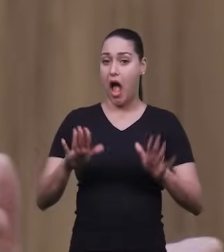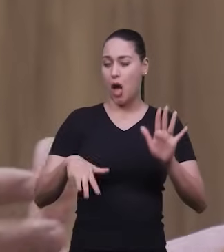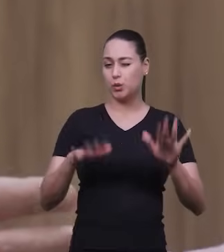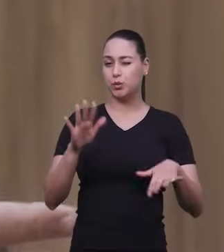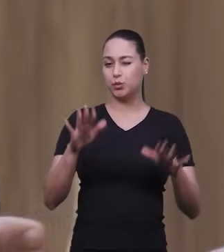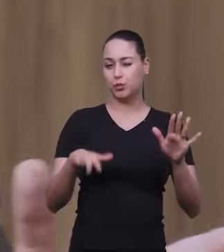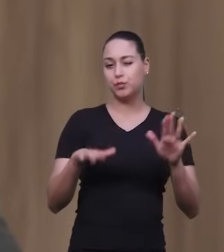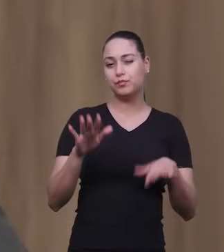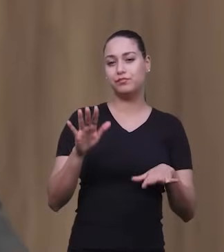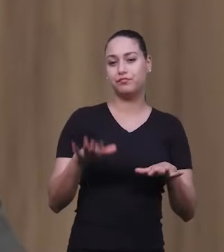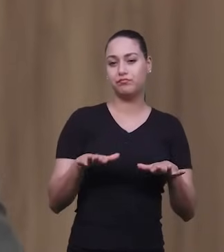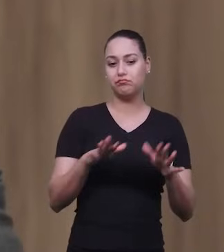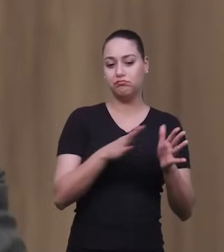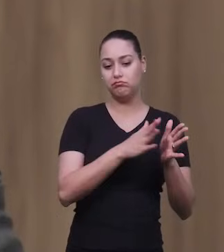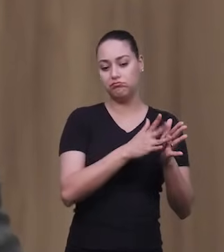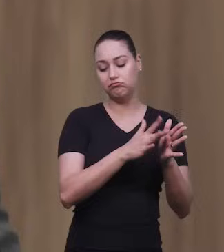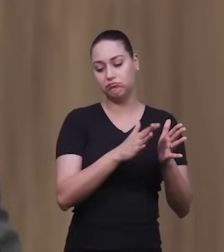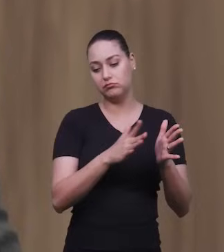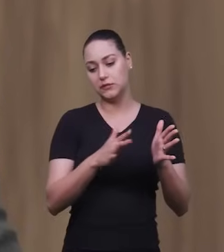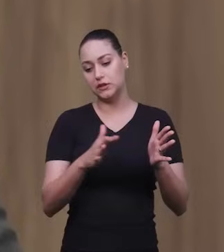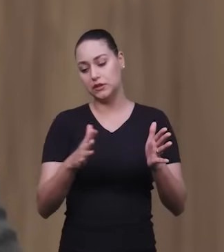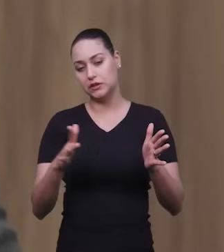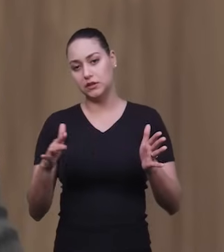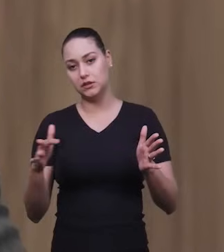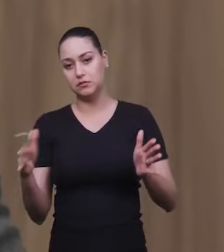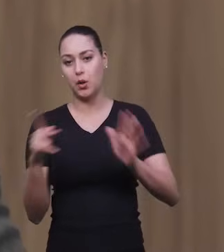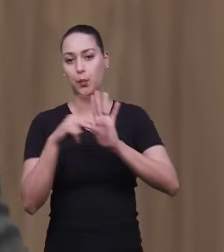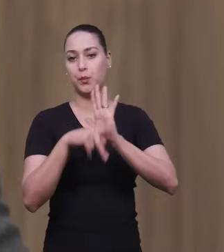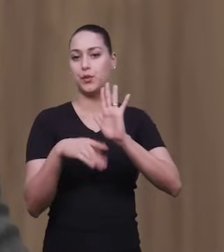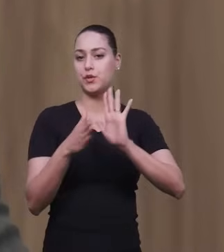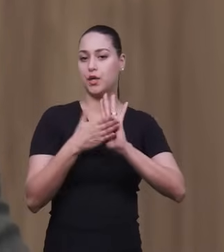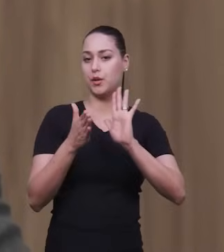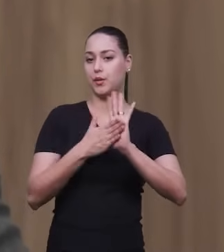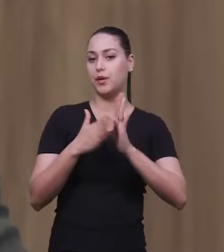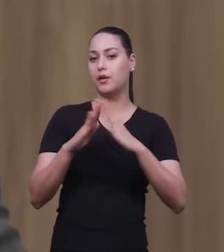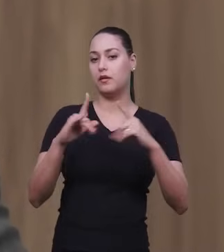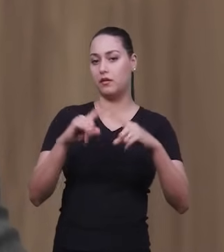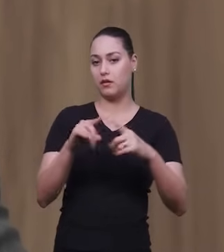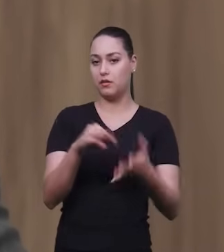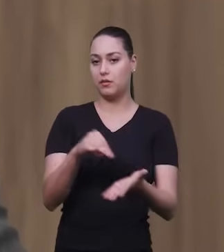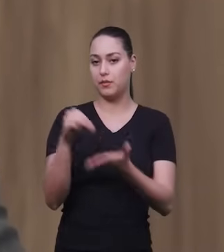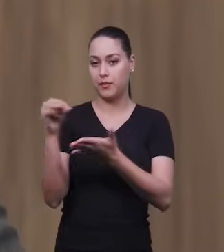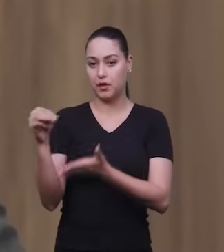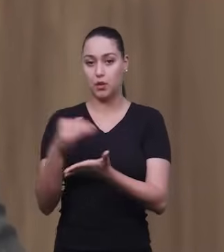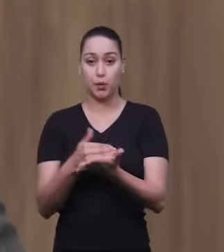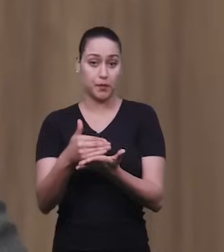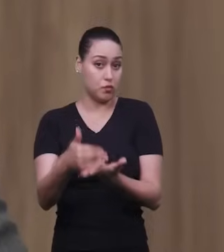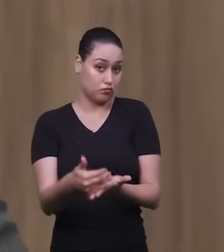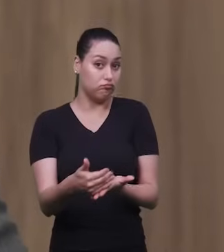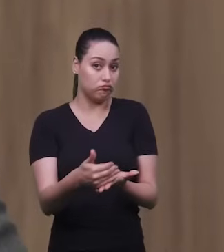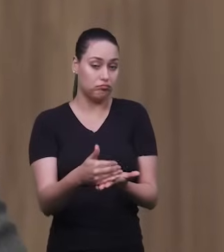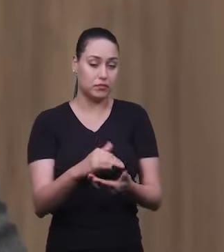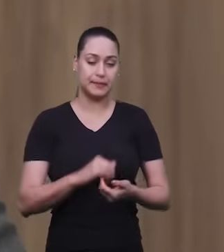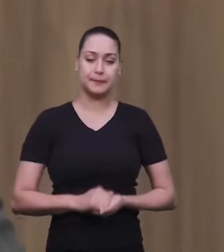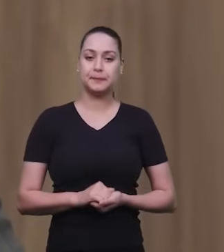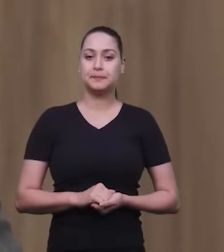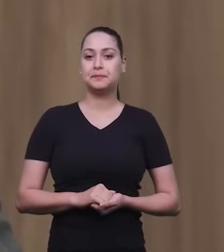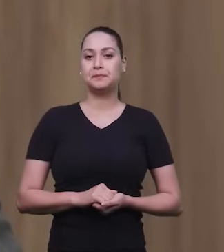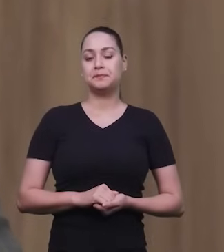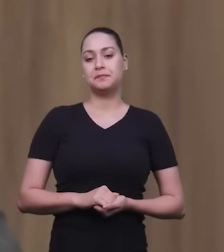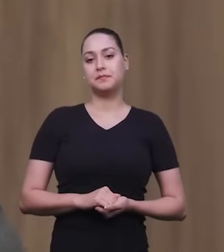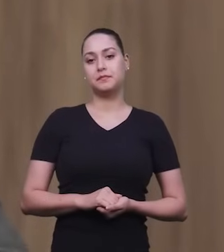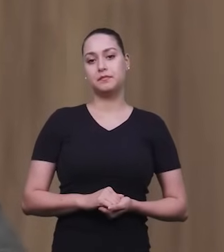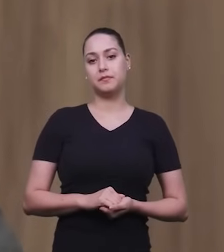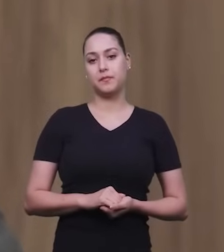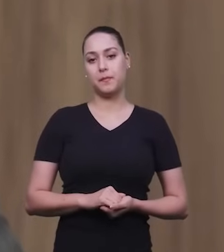é o trabalho que a nossa igreja realiza desde o seu início, e percebemos que